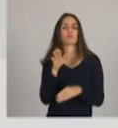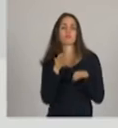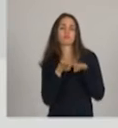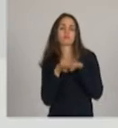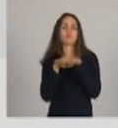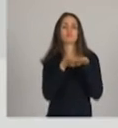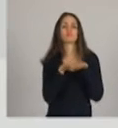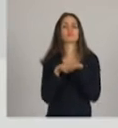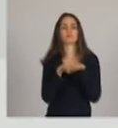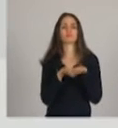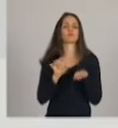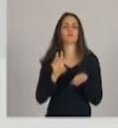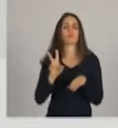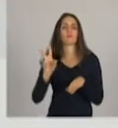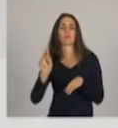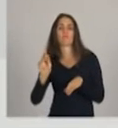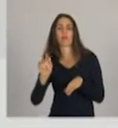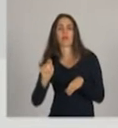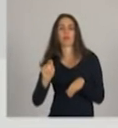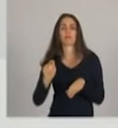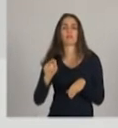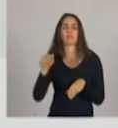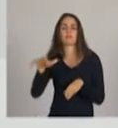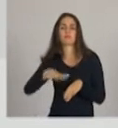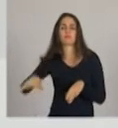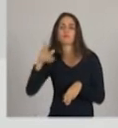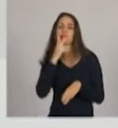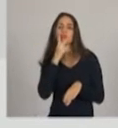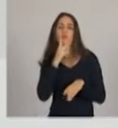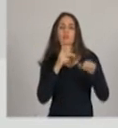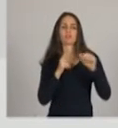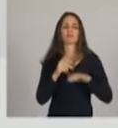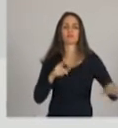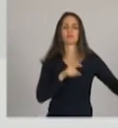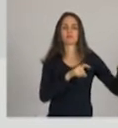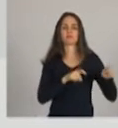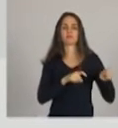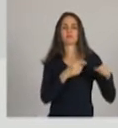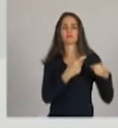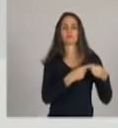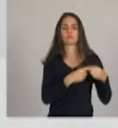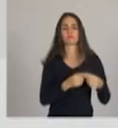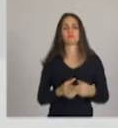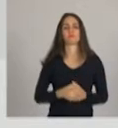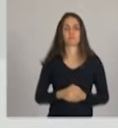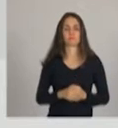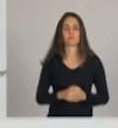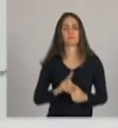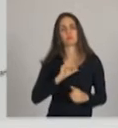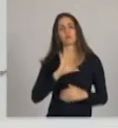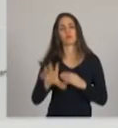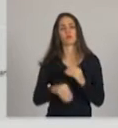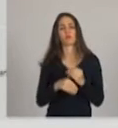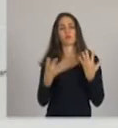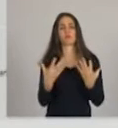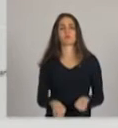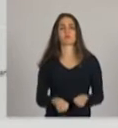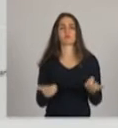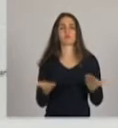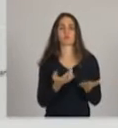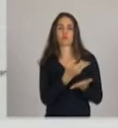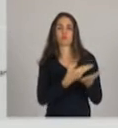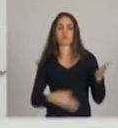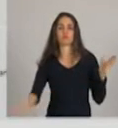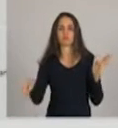ter um equilíbrio aí entre vagas da Grande Vitória e do interior. É essa emenda que eu estou acatando, a emenda 2 que eu estou acatando no